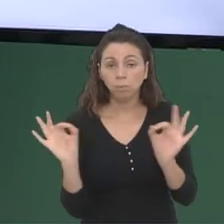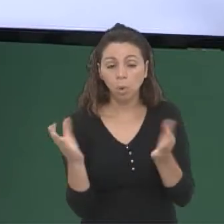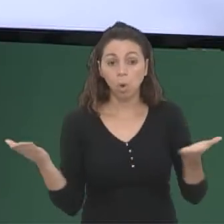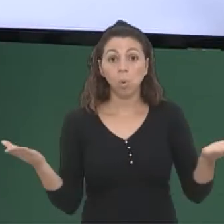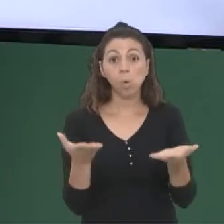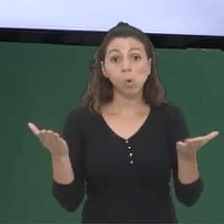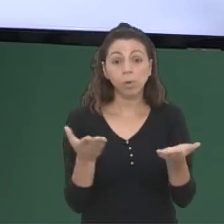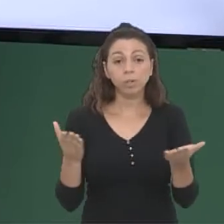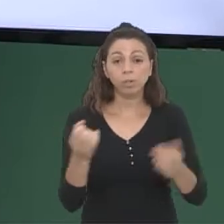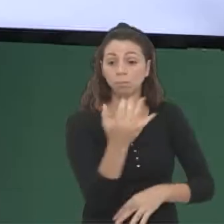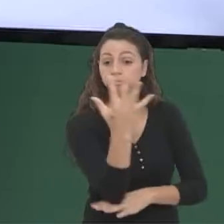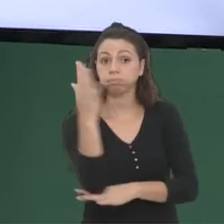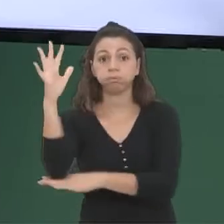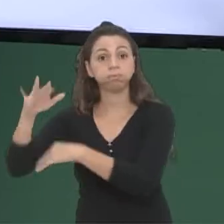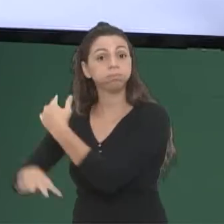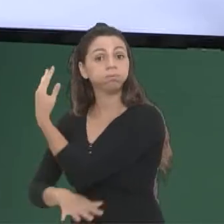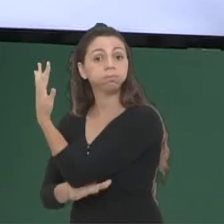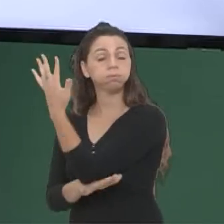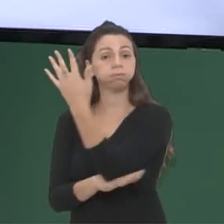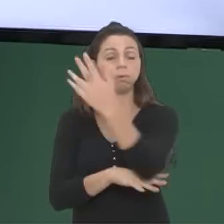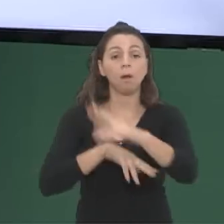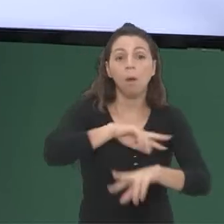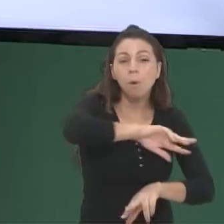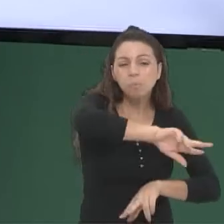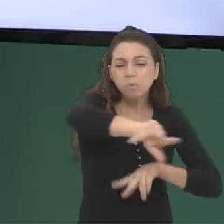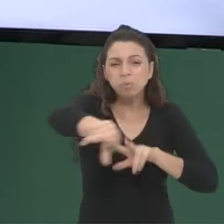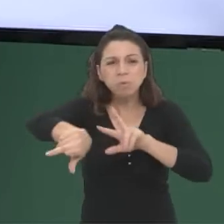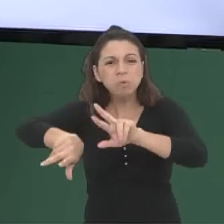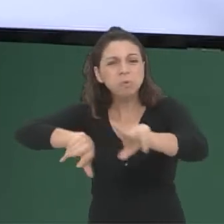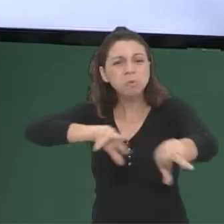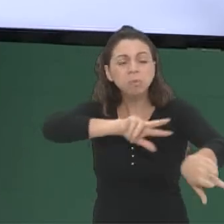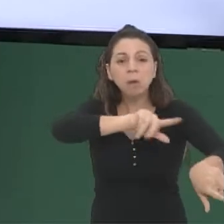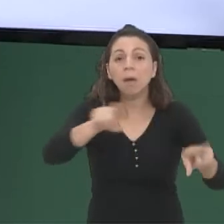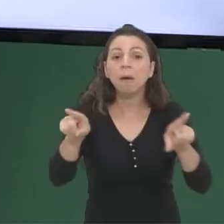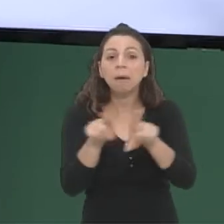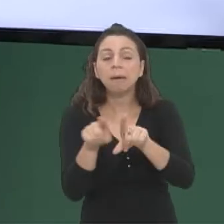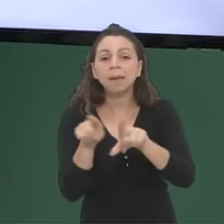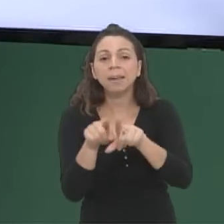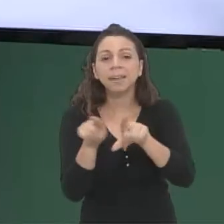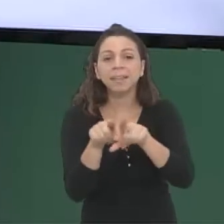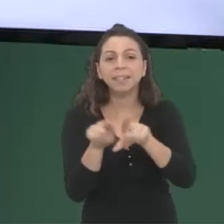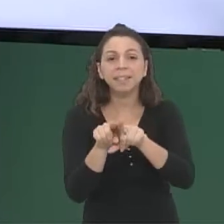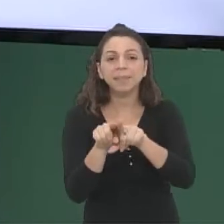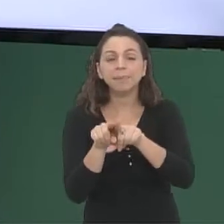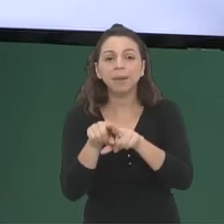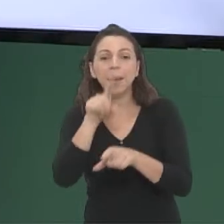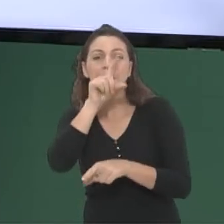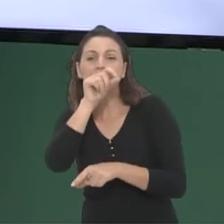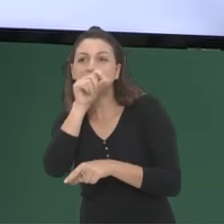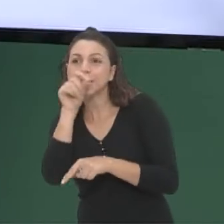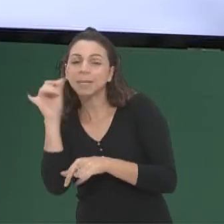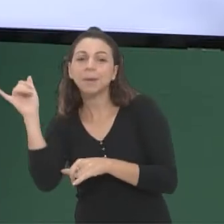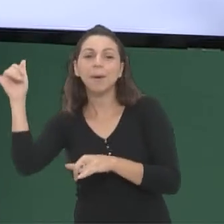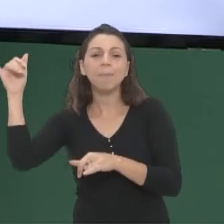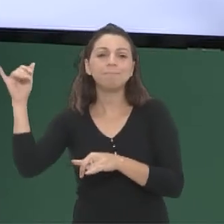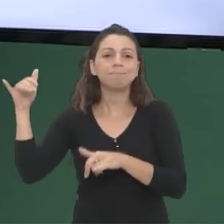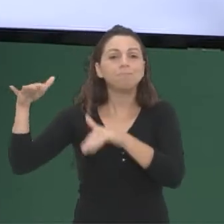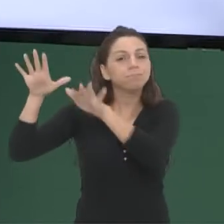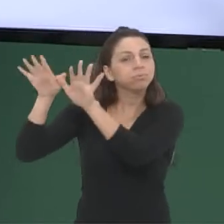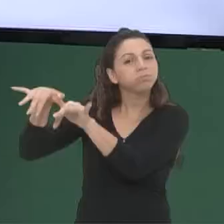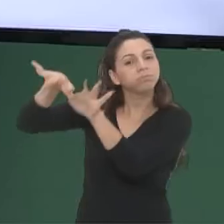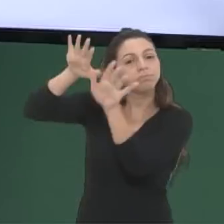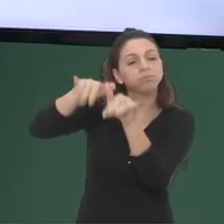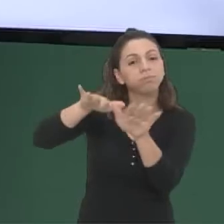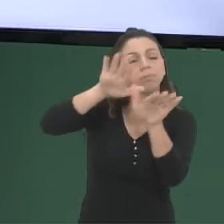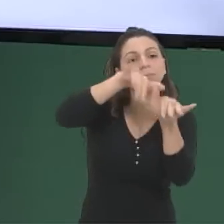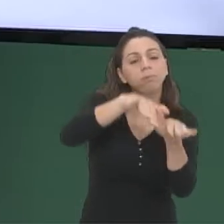vegetação variada e recebe a visita de diversas espécies de aves. O constante choque das ondas do mar contra a